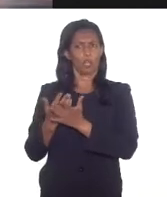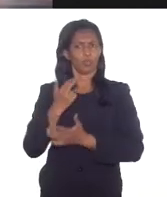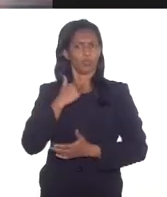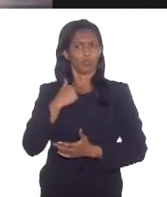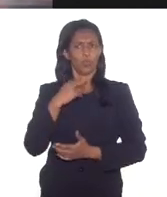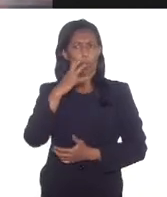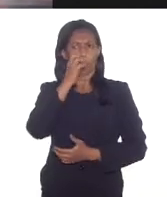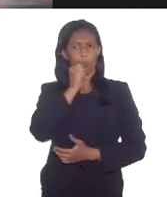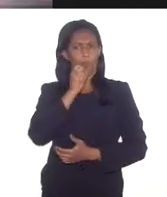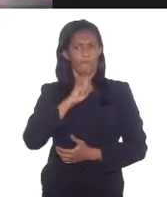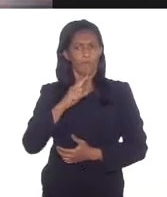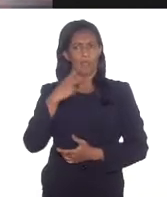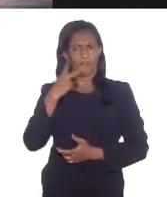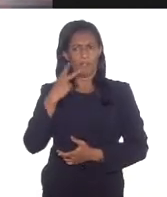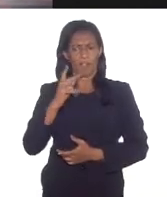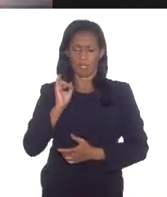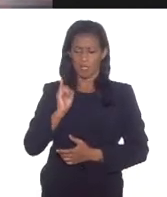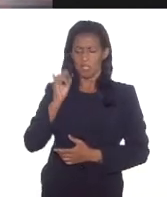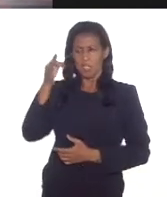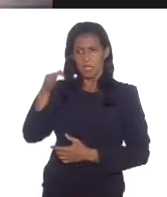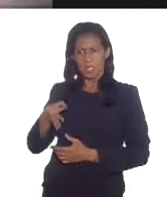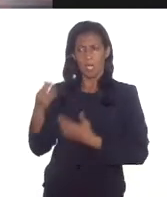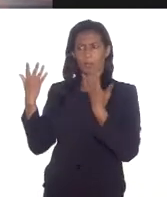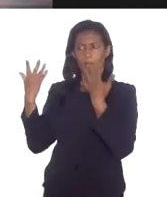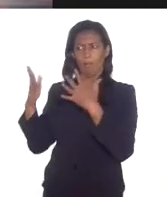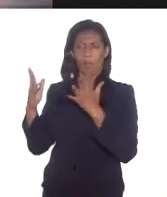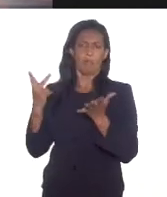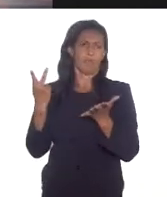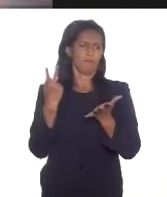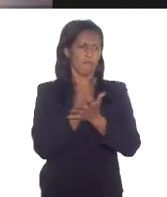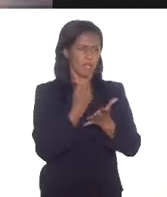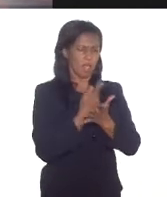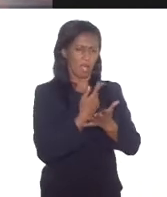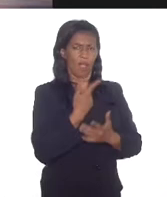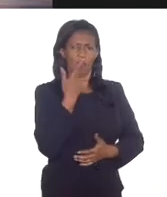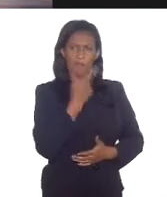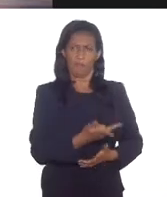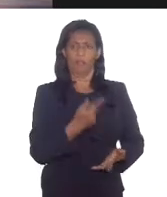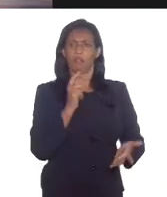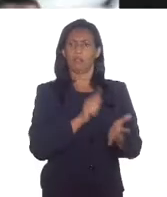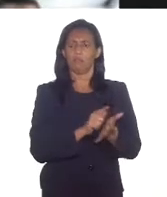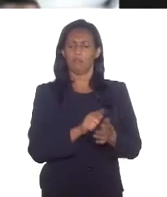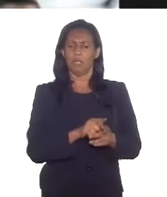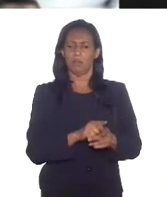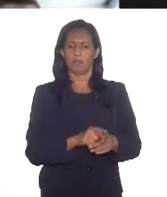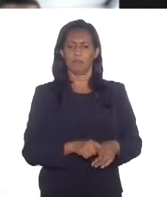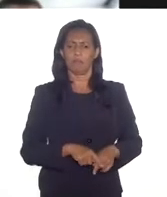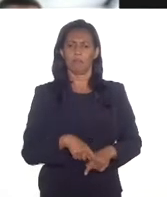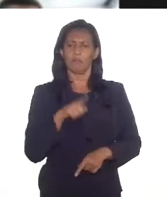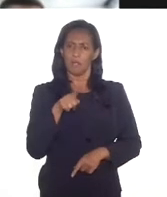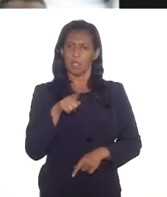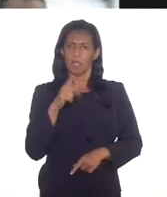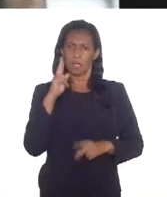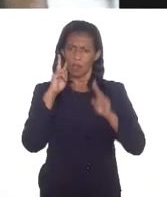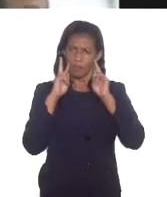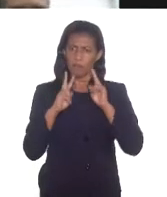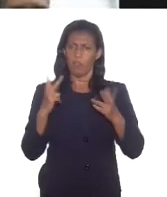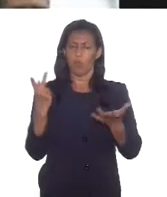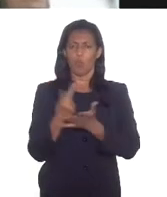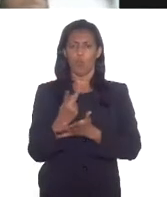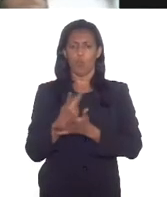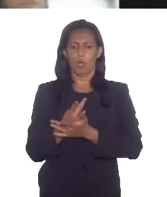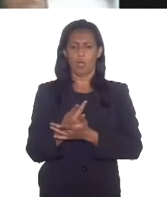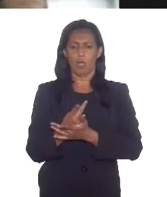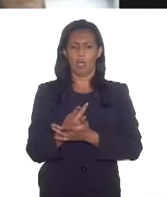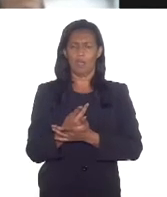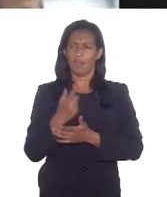língua. Fez certo, parabéns. Fez errado, então tem que assumir o erro e tem que